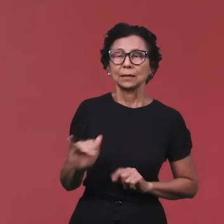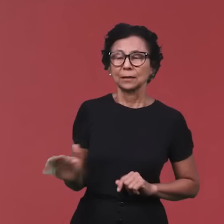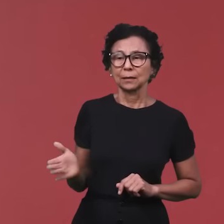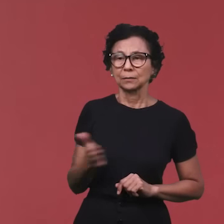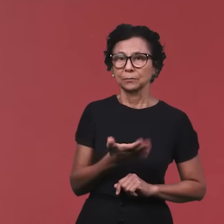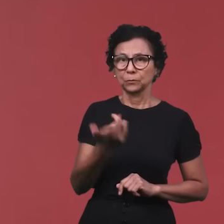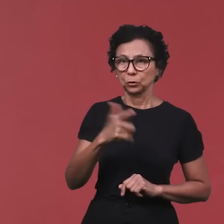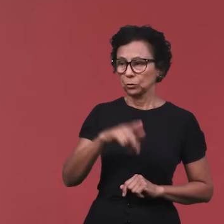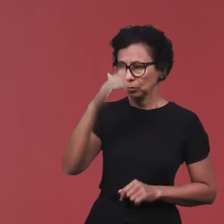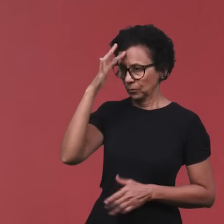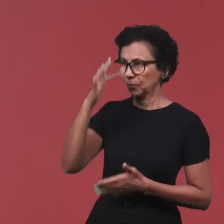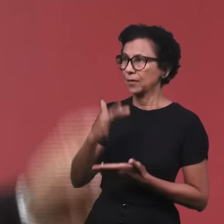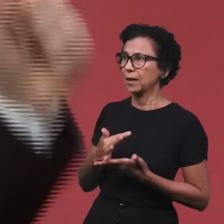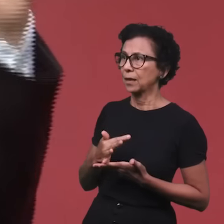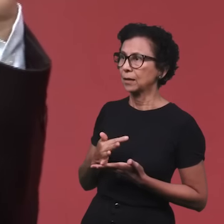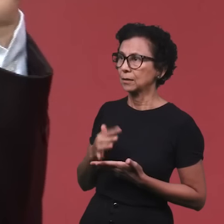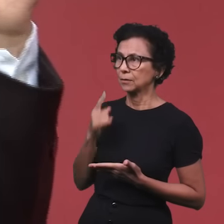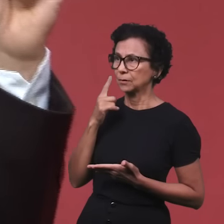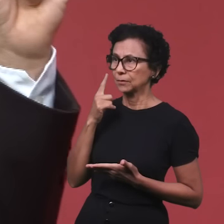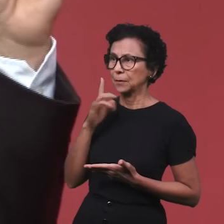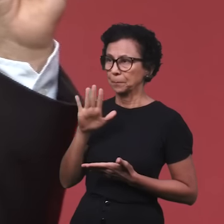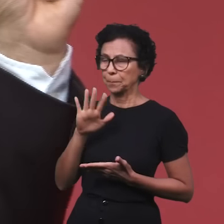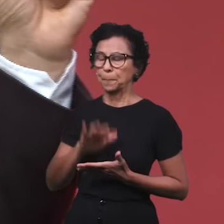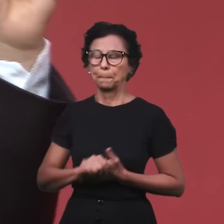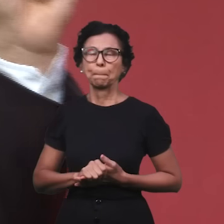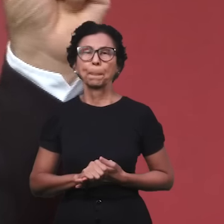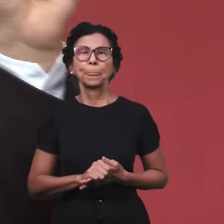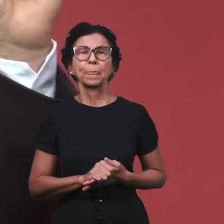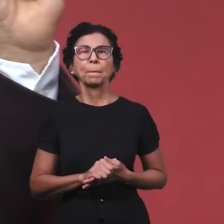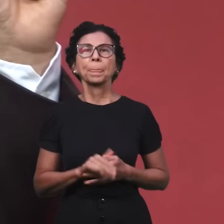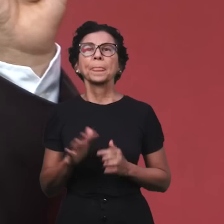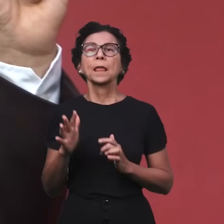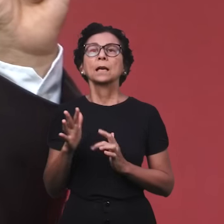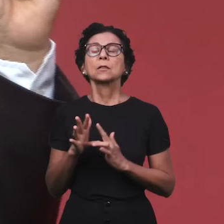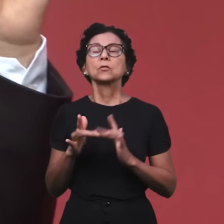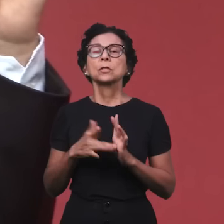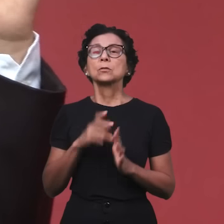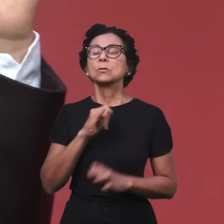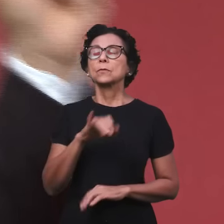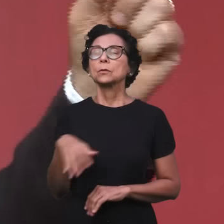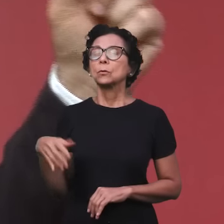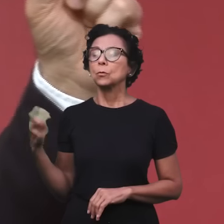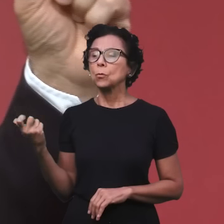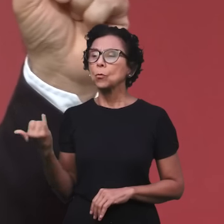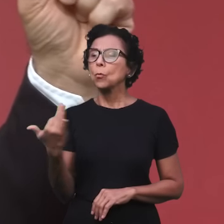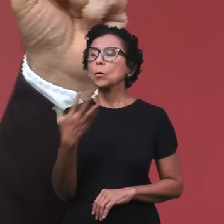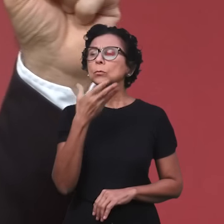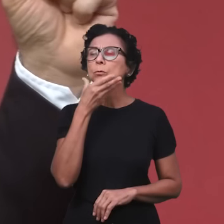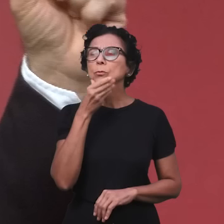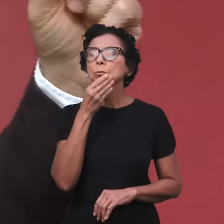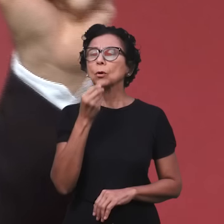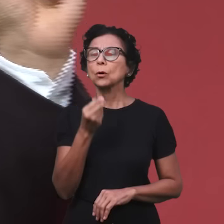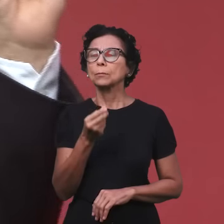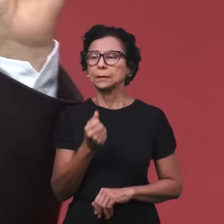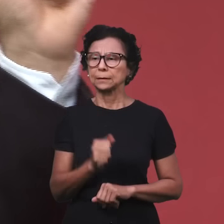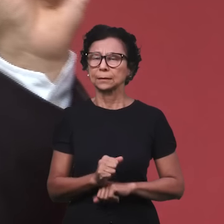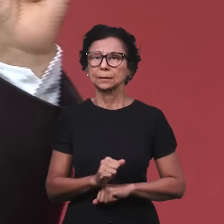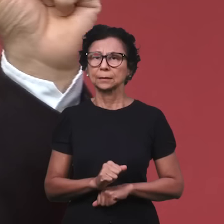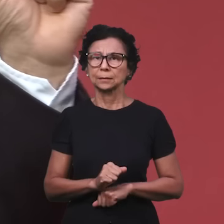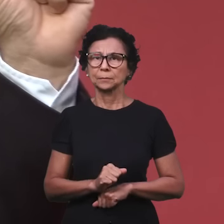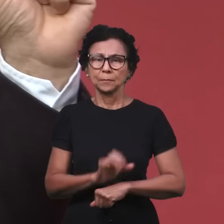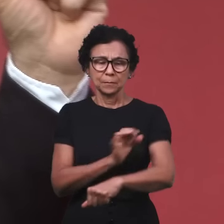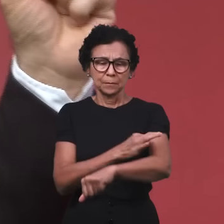fé de novo? Vamos. Jesus falou assim, quantos leprosos haviam em Israel? E nenhum deles